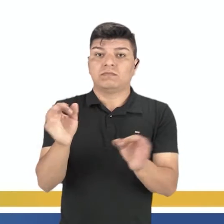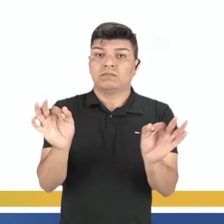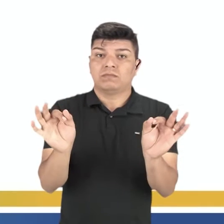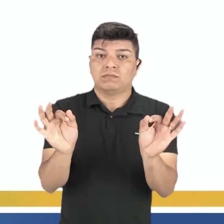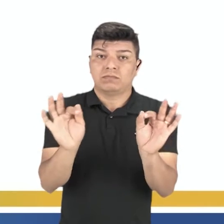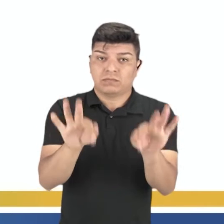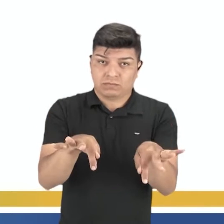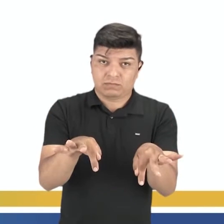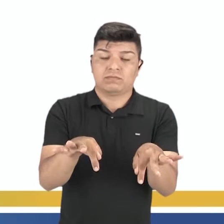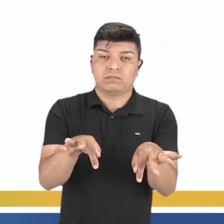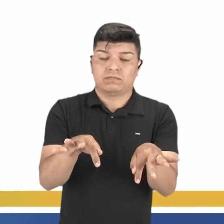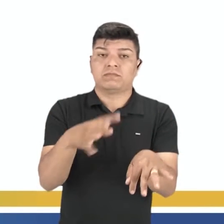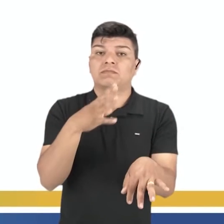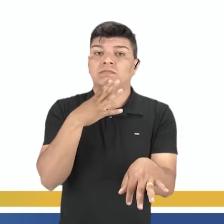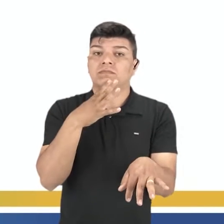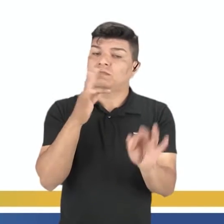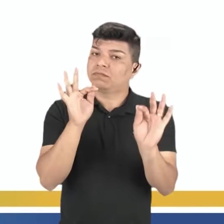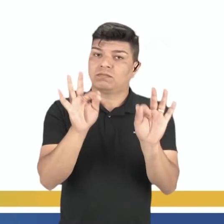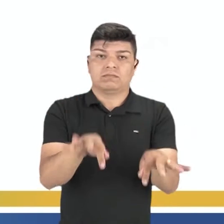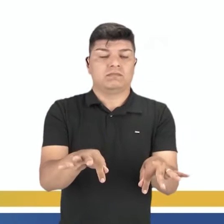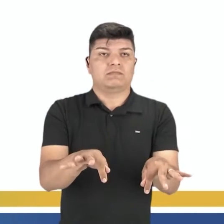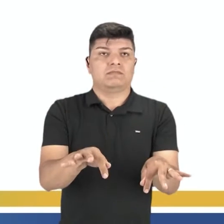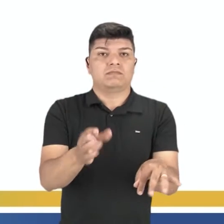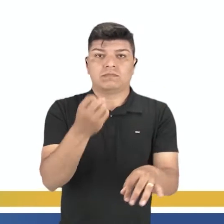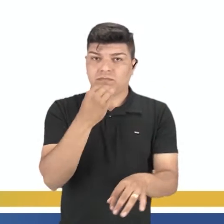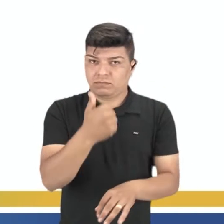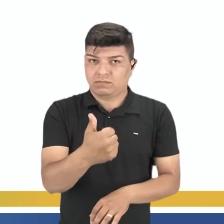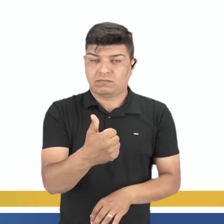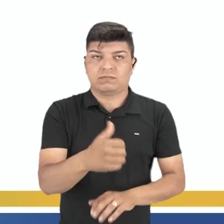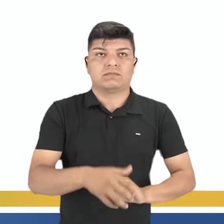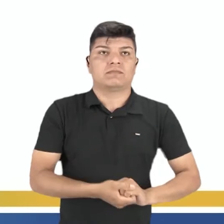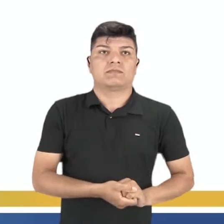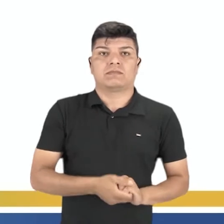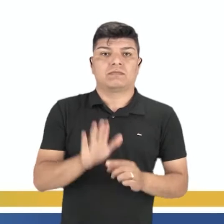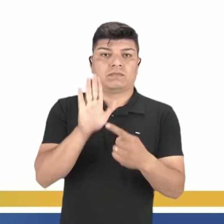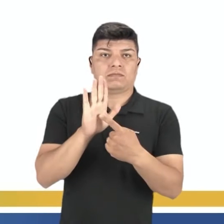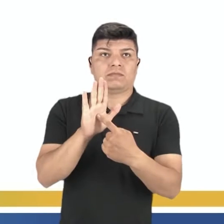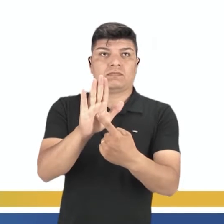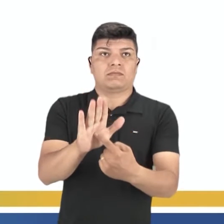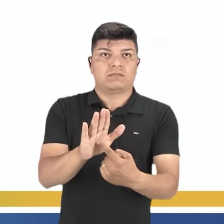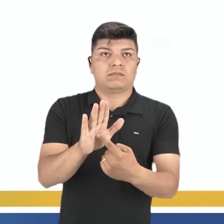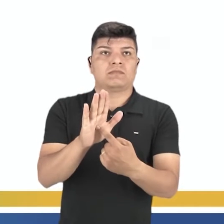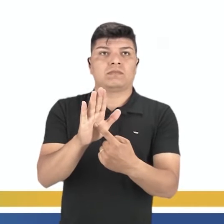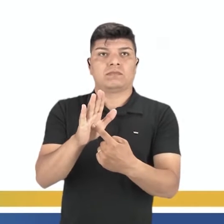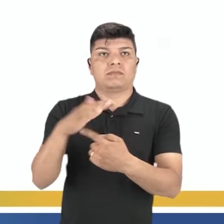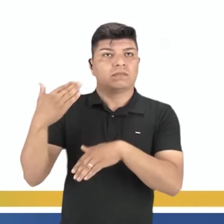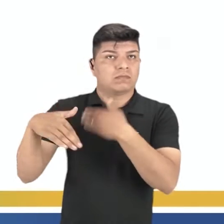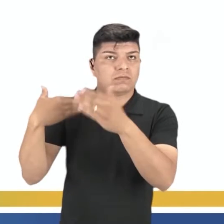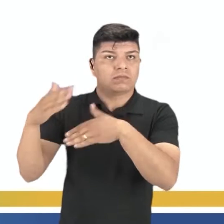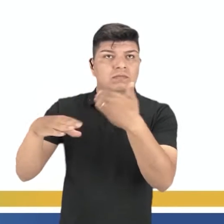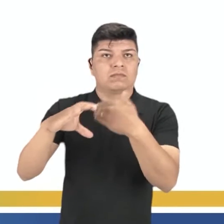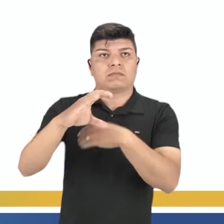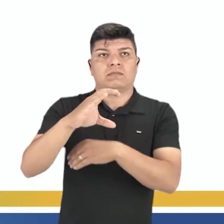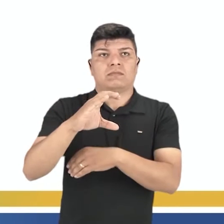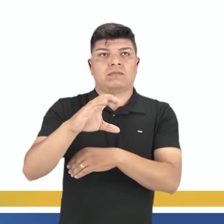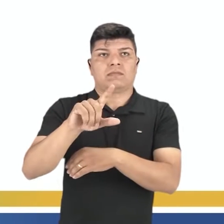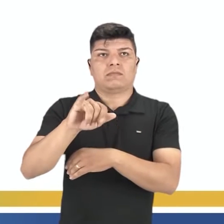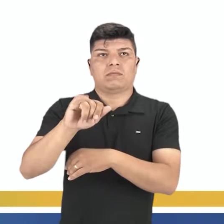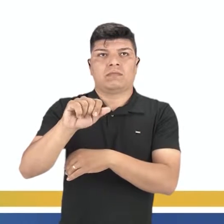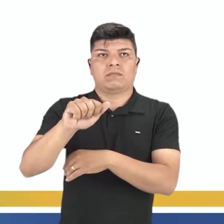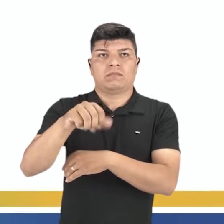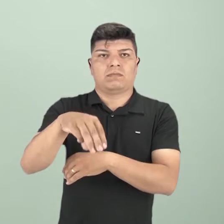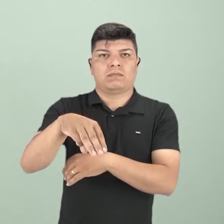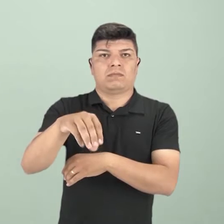desfecho, que a gente conhece como final. Tá bom? Então, apresentação, desenvolvimento, clímax e desfecho pertence